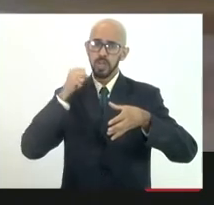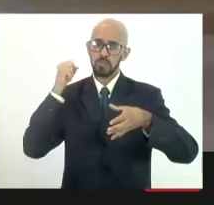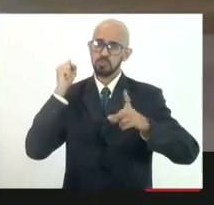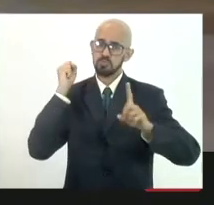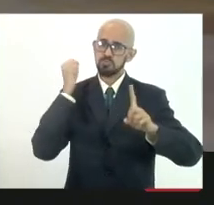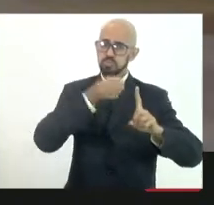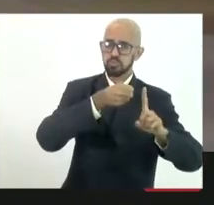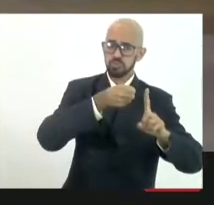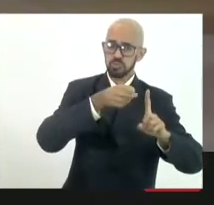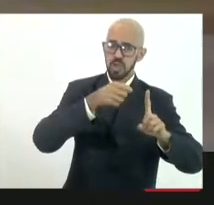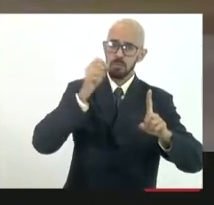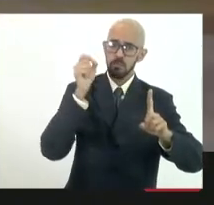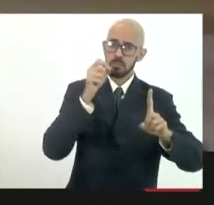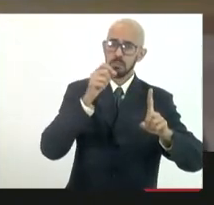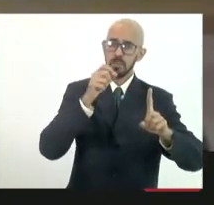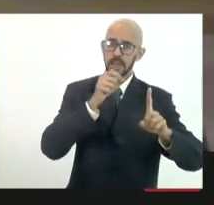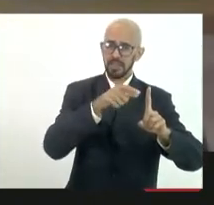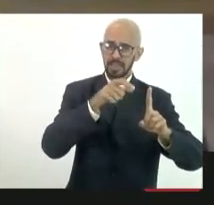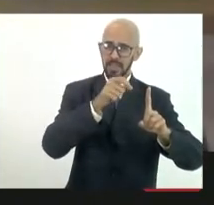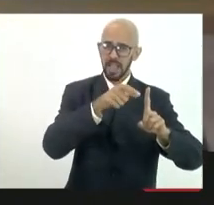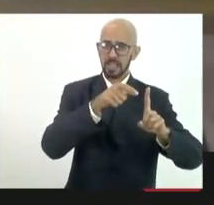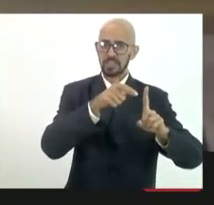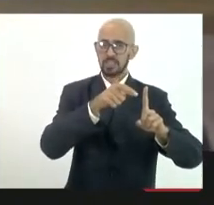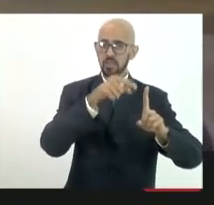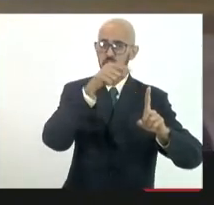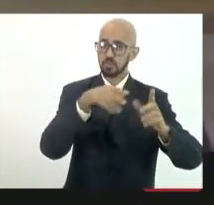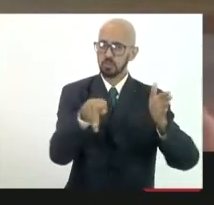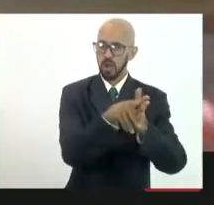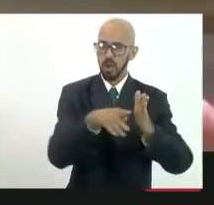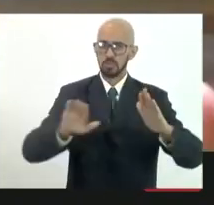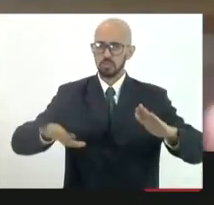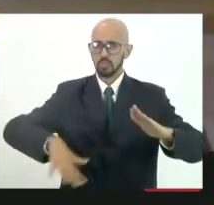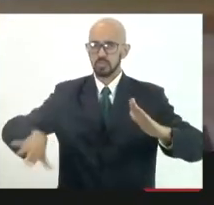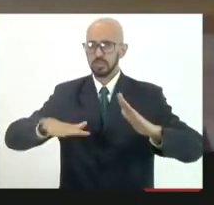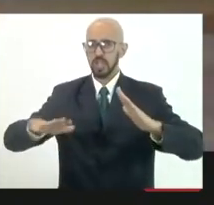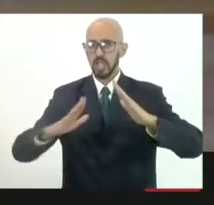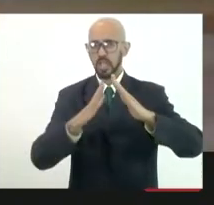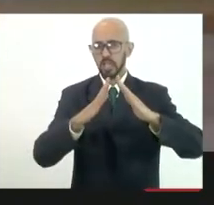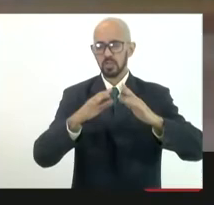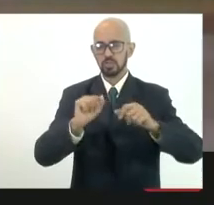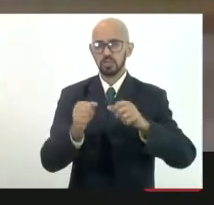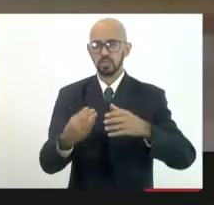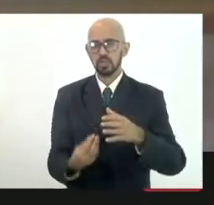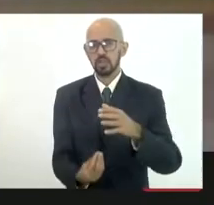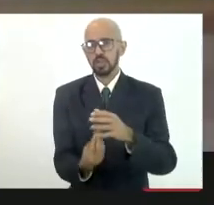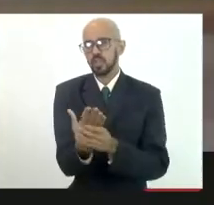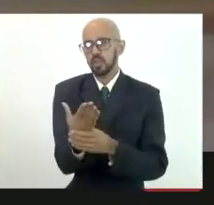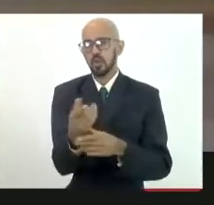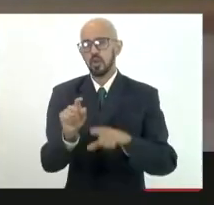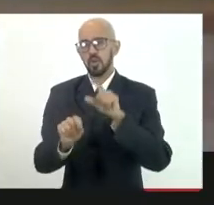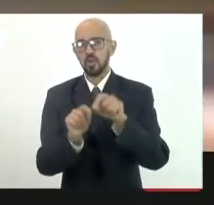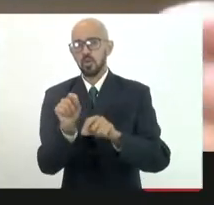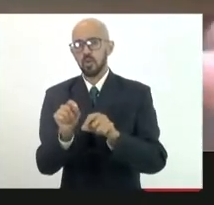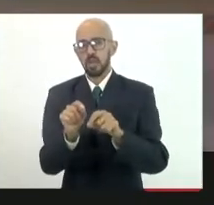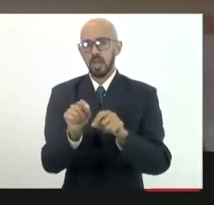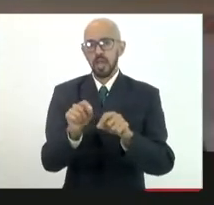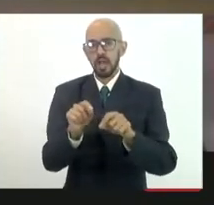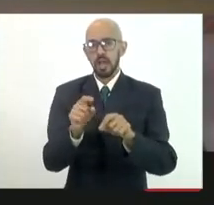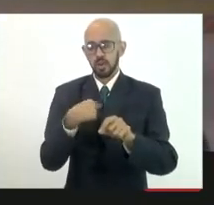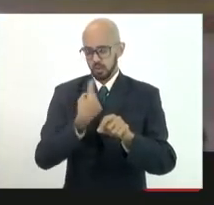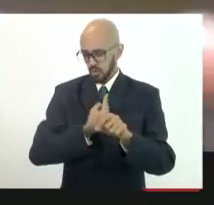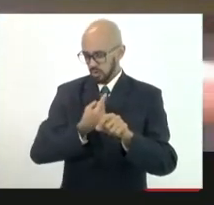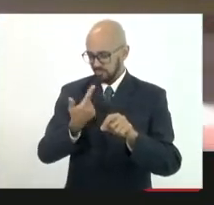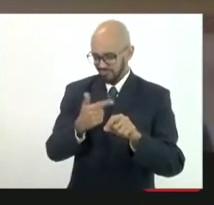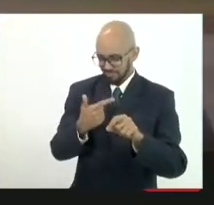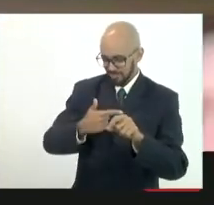por proibições. Isso nos levou a independente, apesar de não termos a atribuição no âmbito